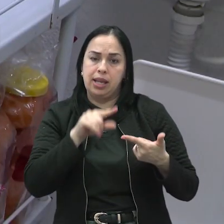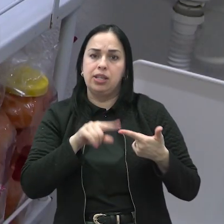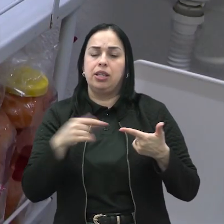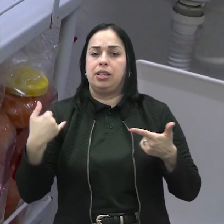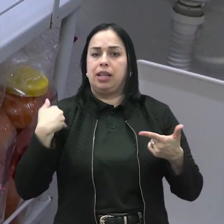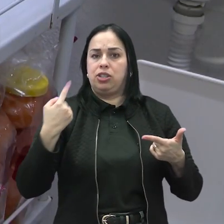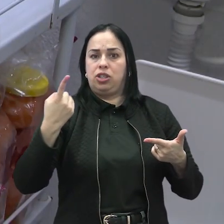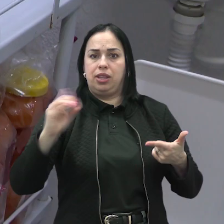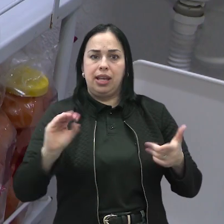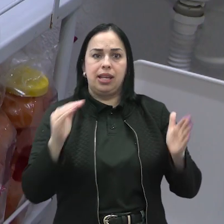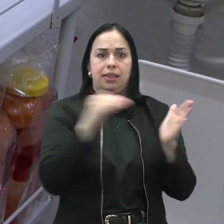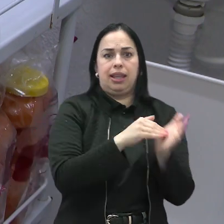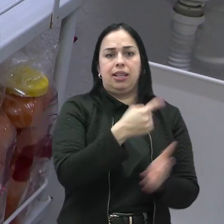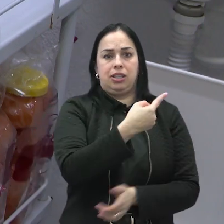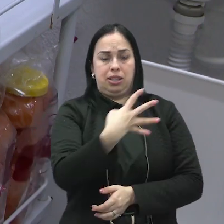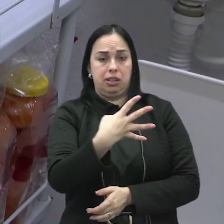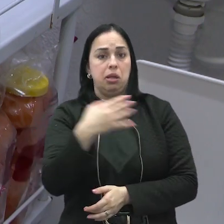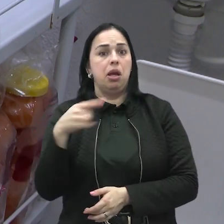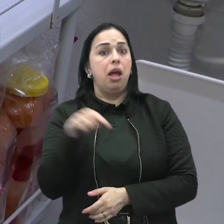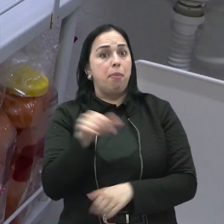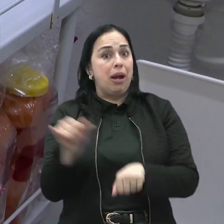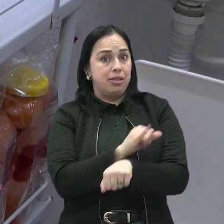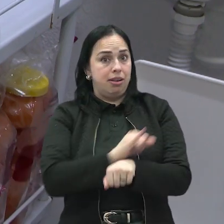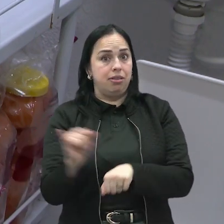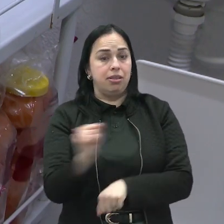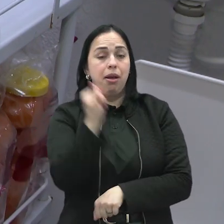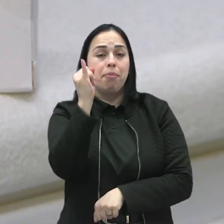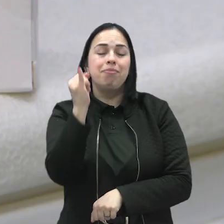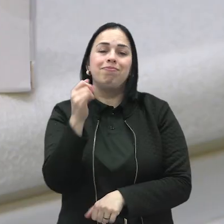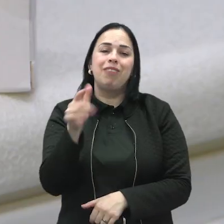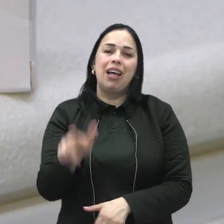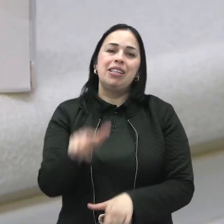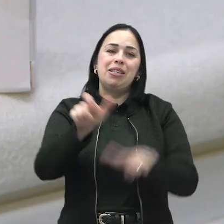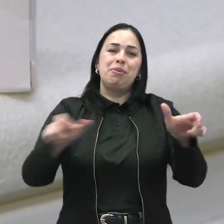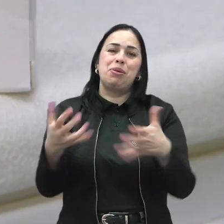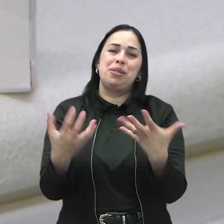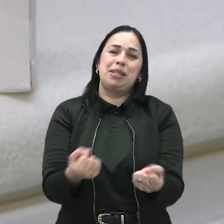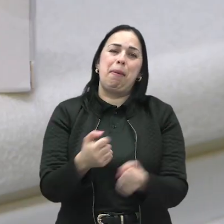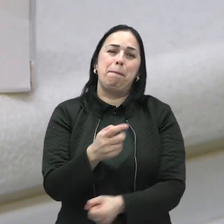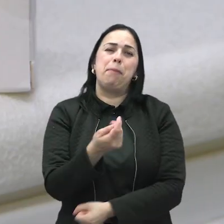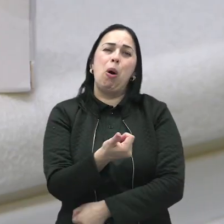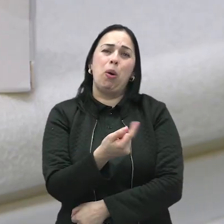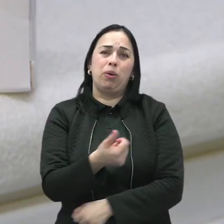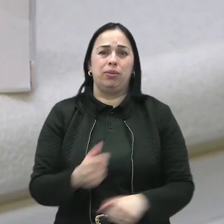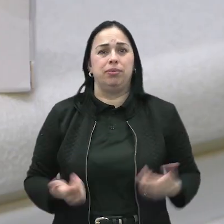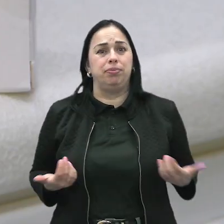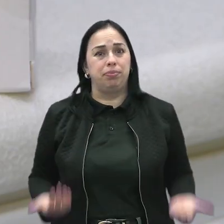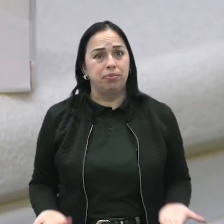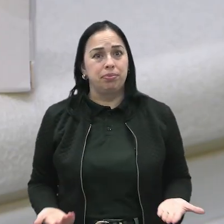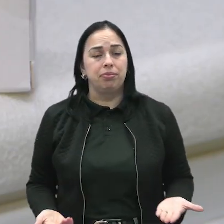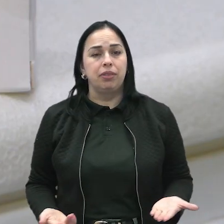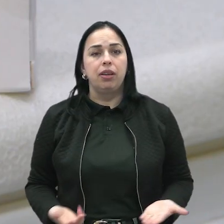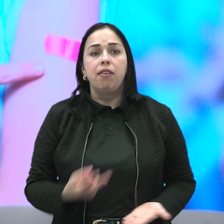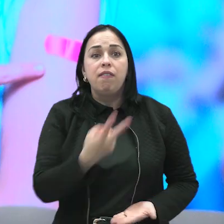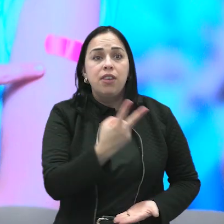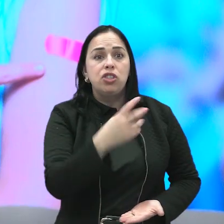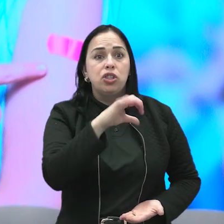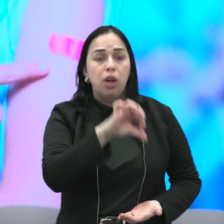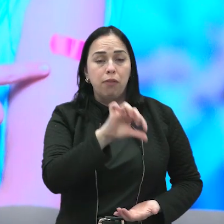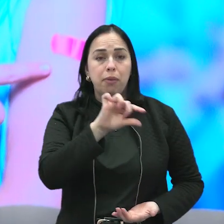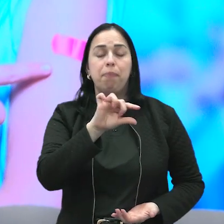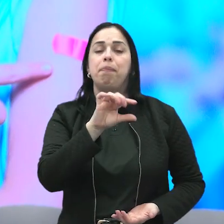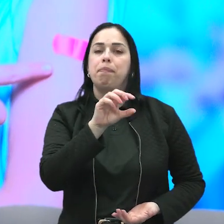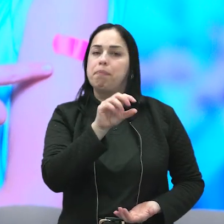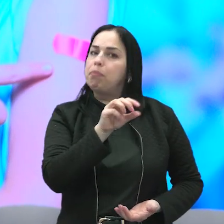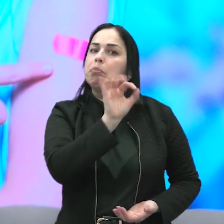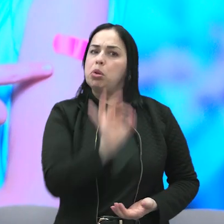para adolescentes de 10 a 14 anos, é outra medida importante, mas a adesão está abaixo do esperado.